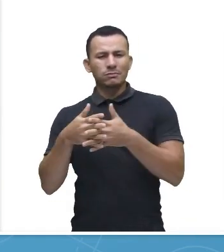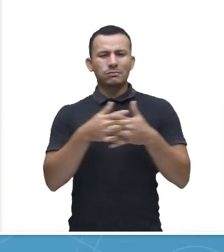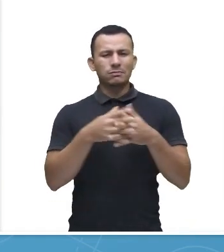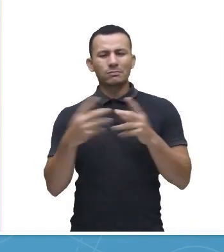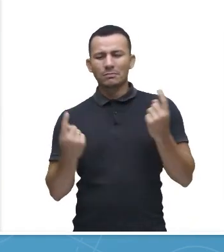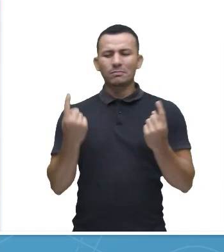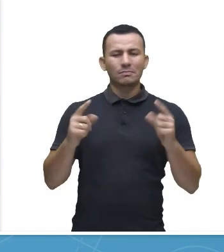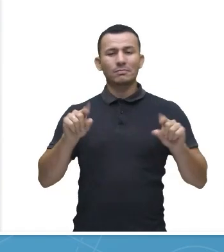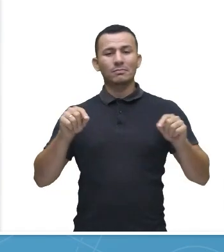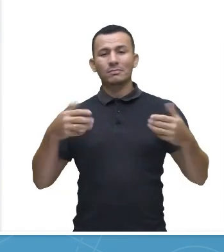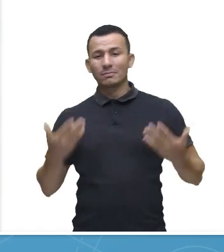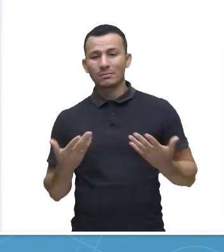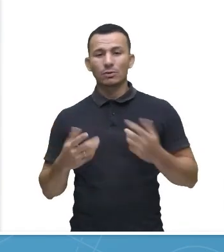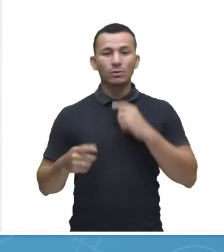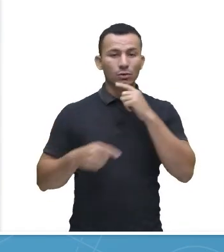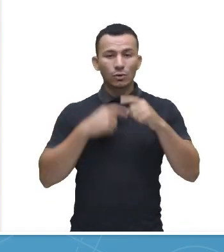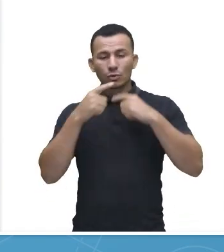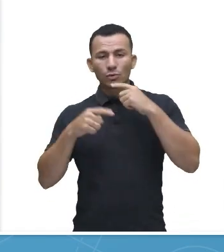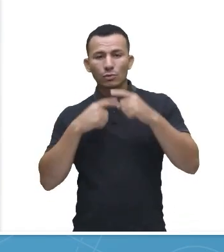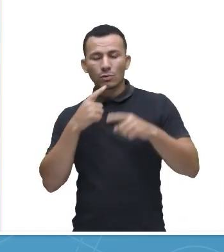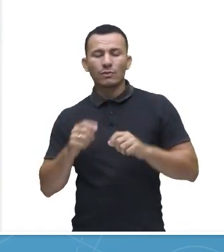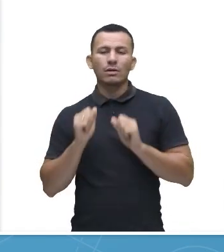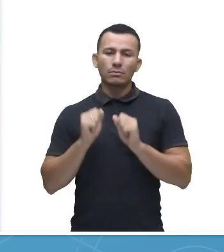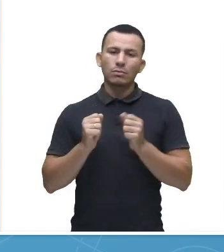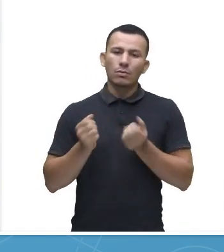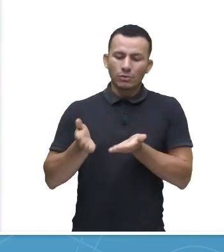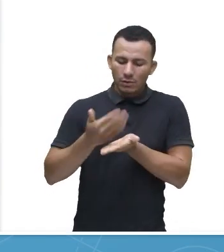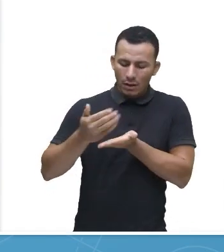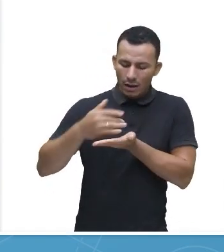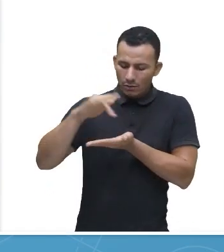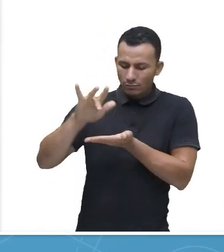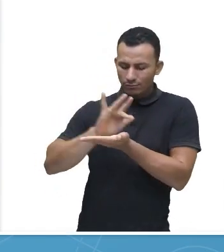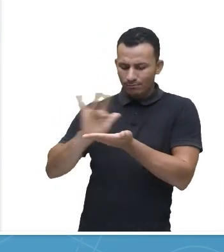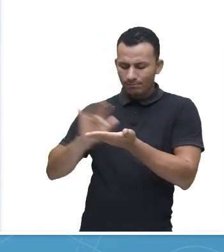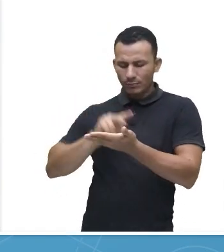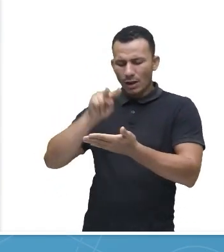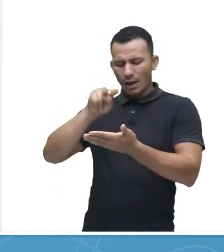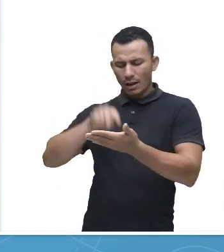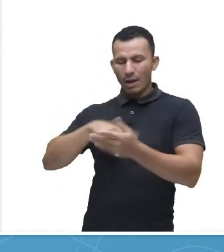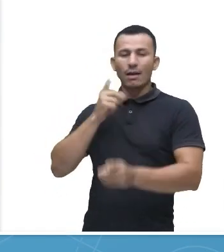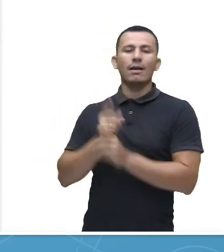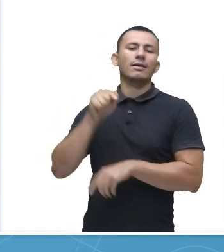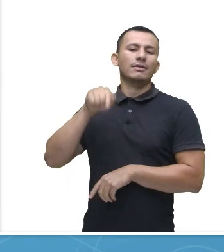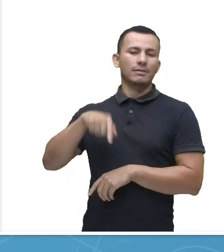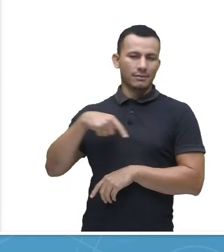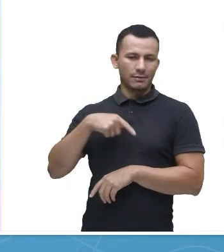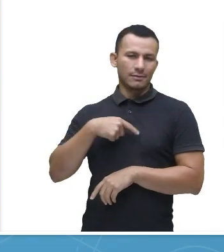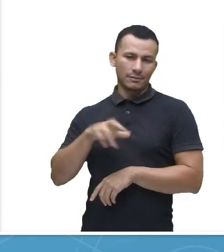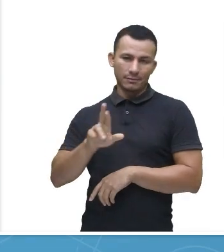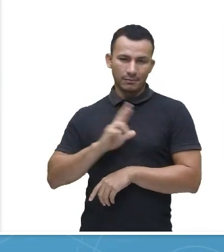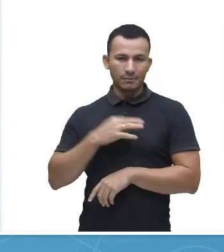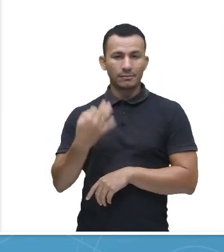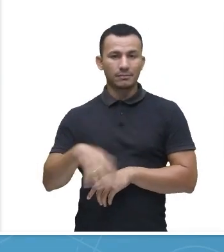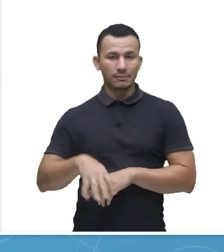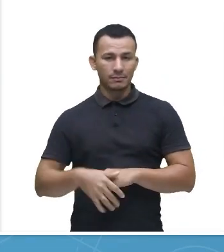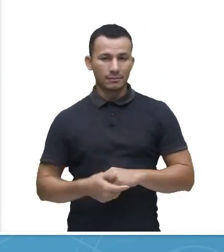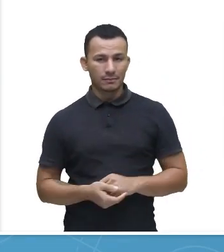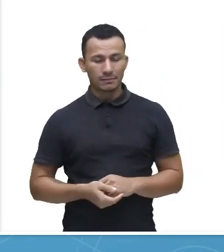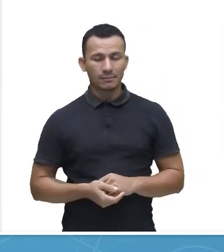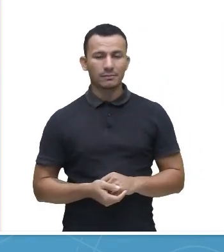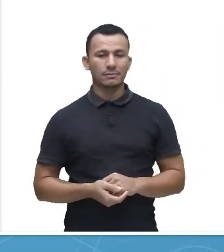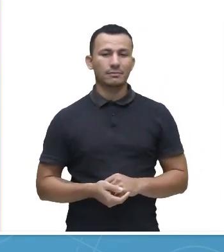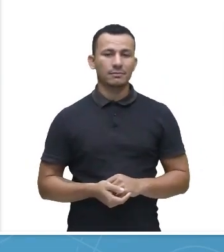alternativa ou outra. Qualquer dúvida, peguem lá rapidinho o caderno digital, que de repente pode ser que vocês solucionem aí